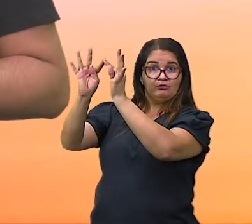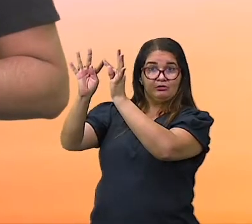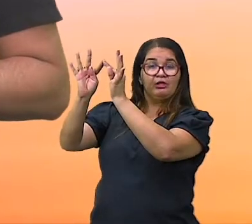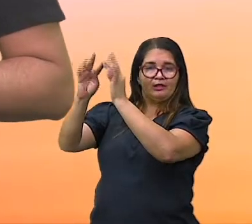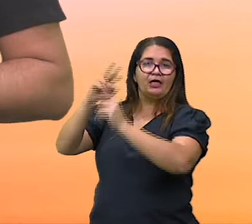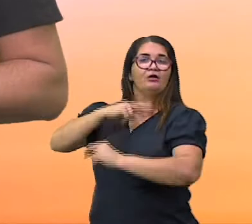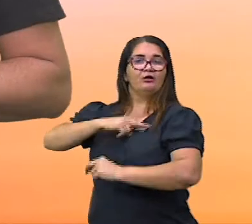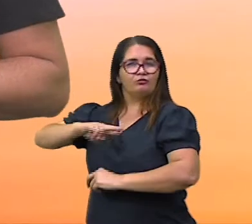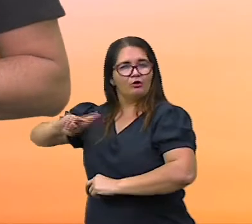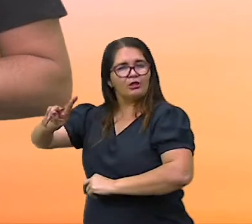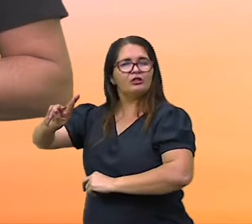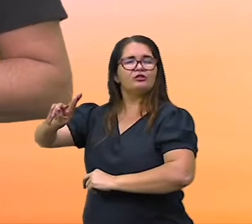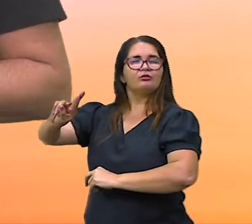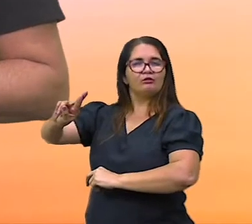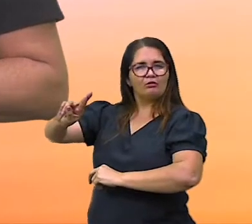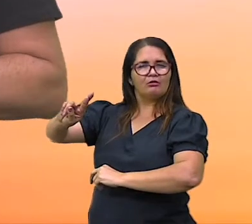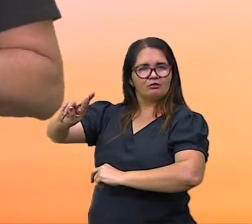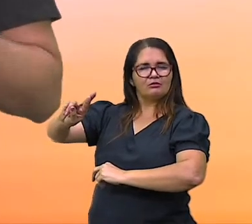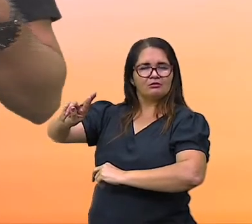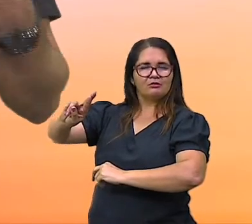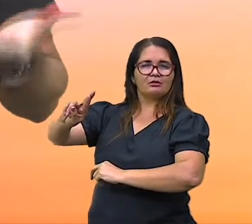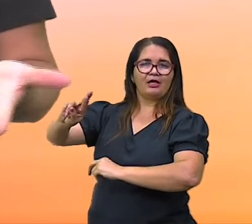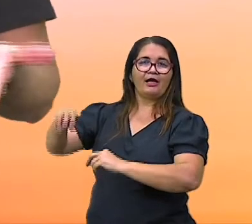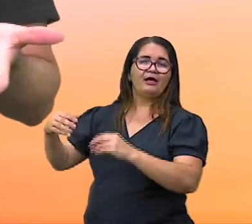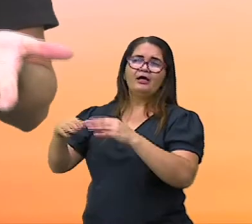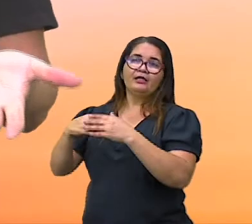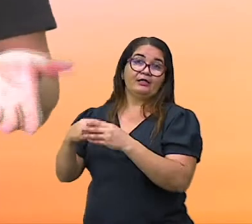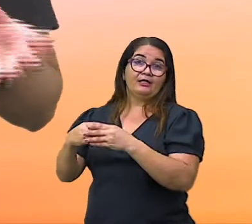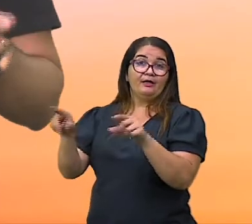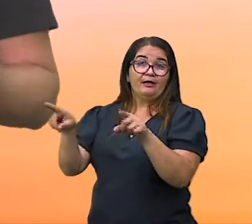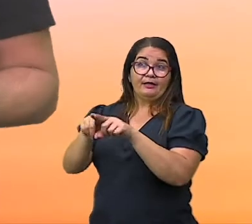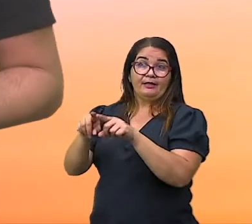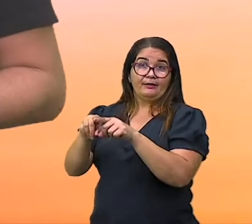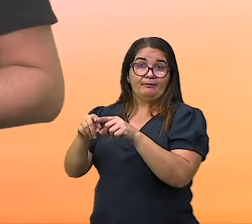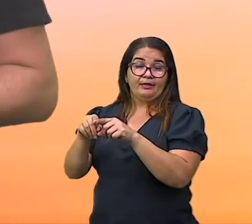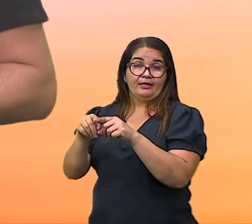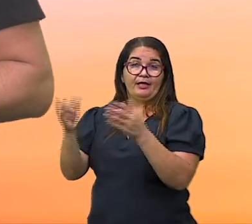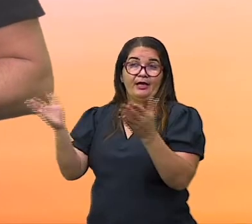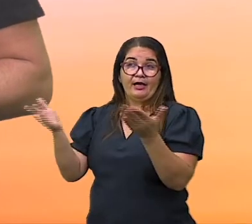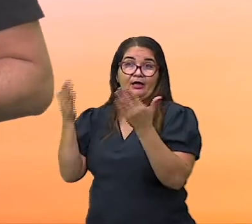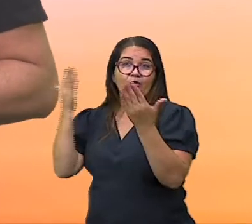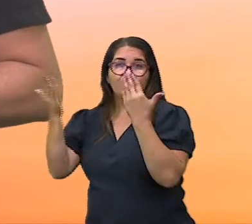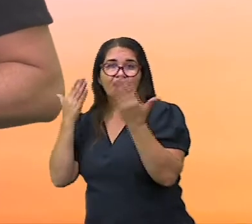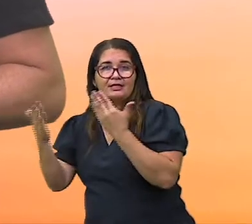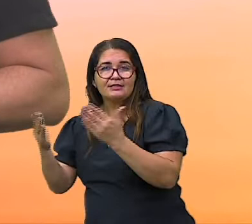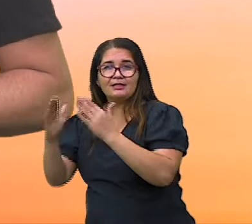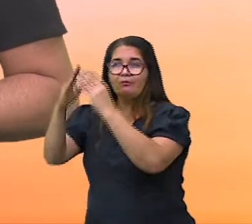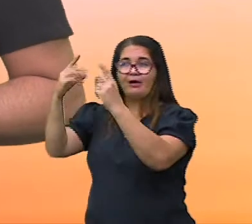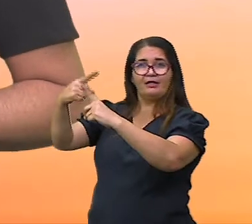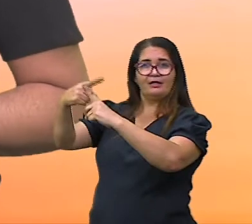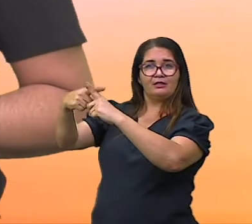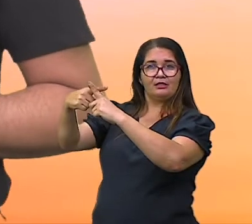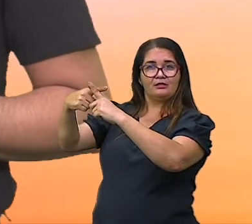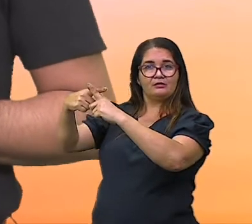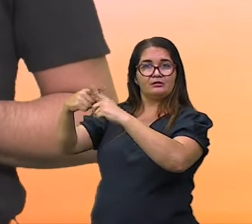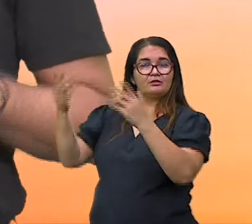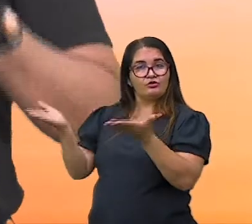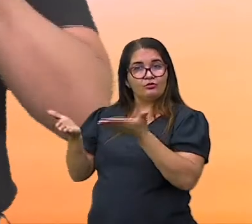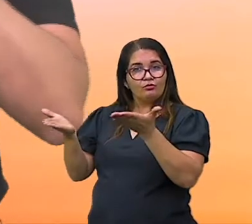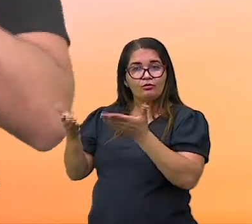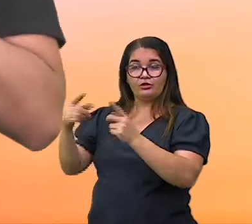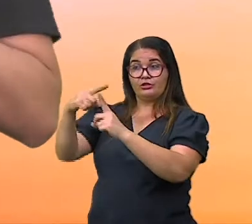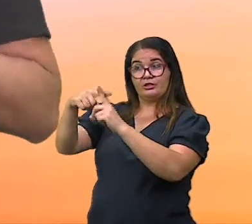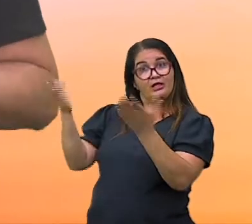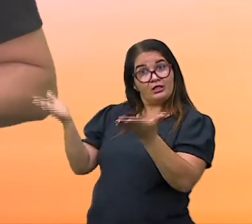a Atenas, e também o local de adoração aos seus deuses. O seu posicionamento em um